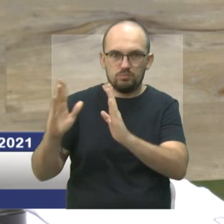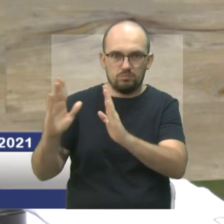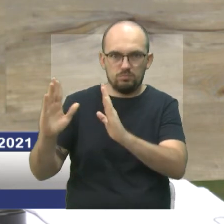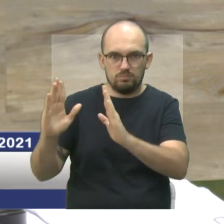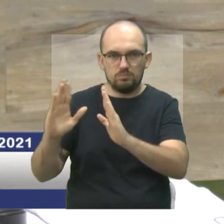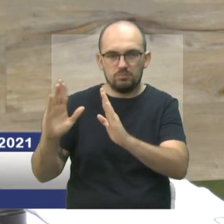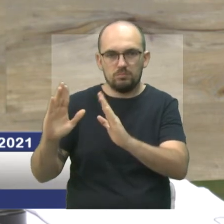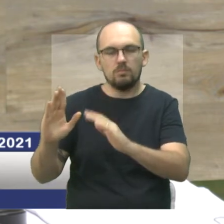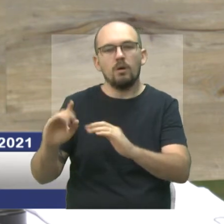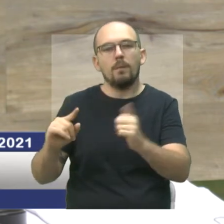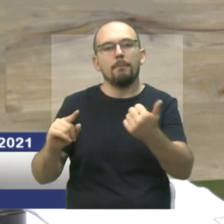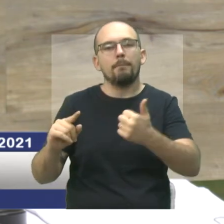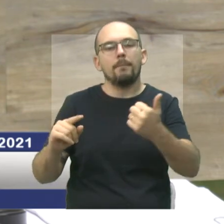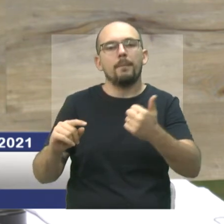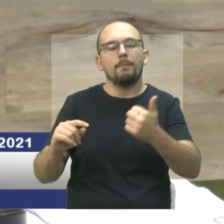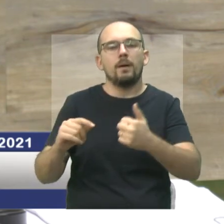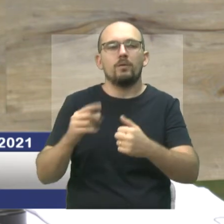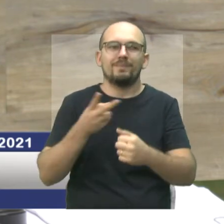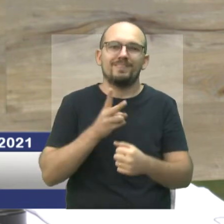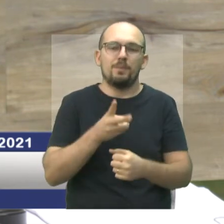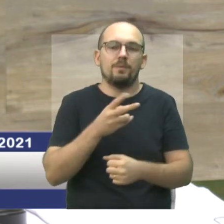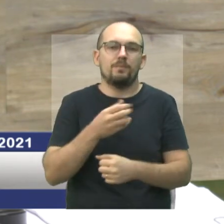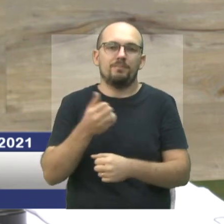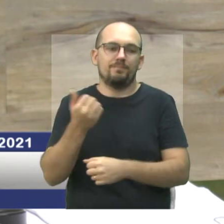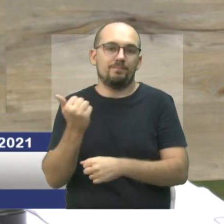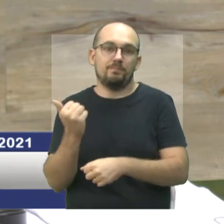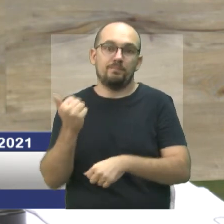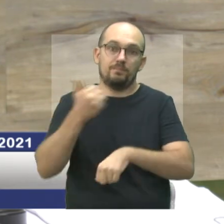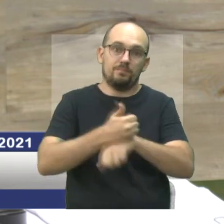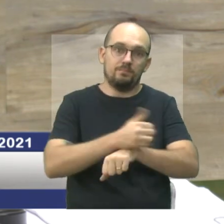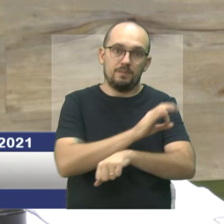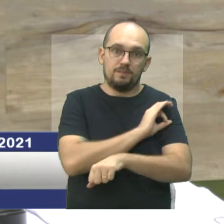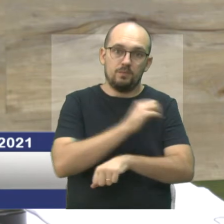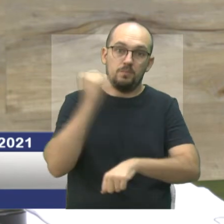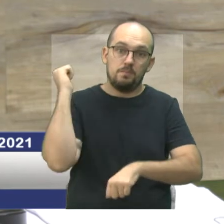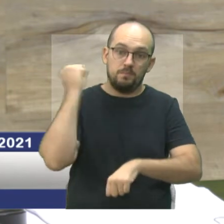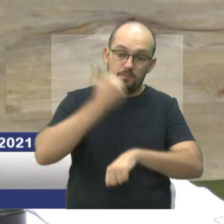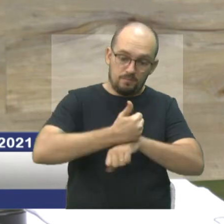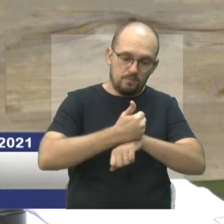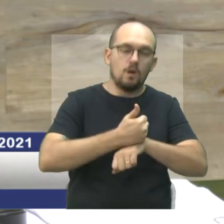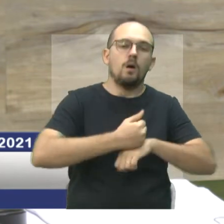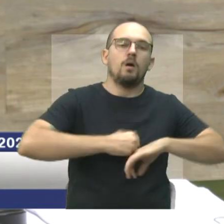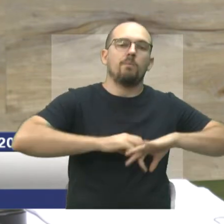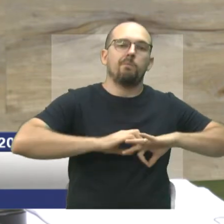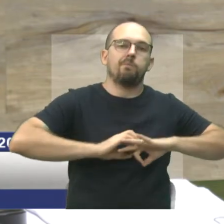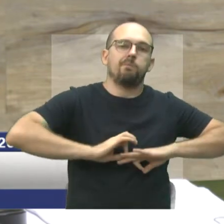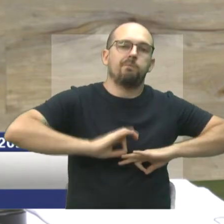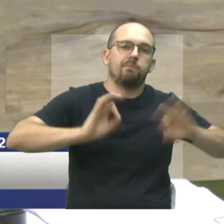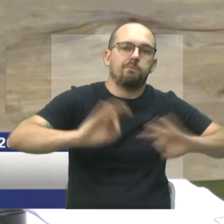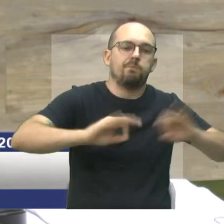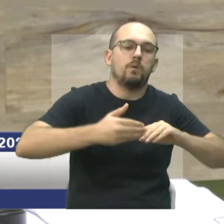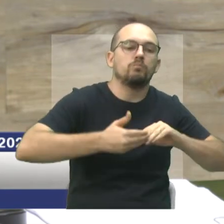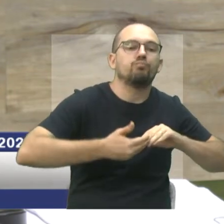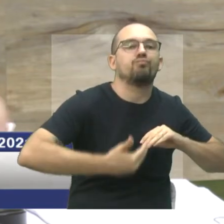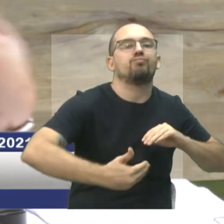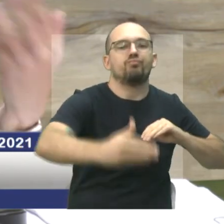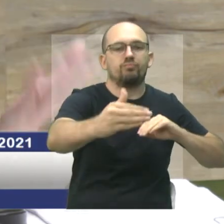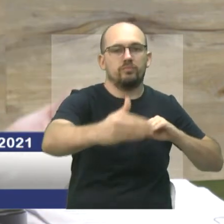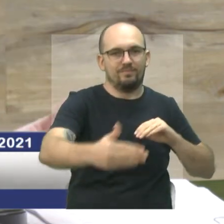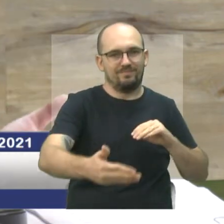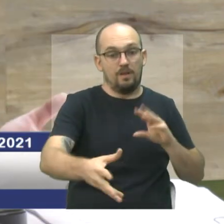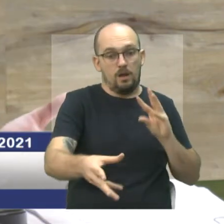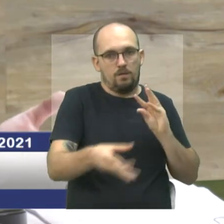Todo primeiro ano de mandato é assim. Tá? Então, assim, Nesse ano, a LDO vai mais prever